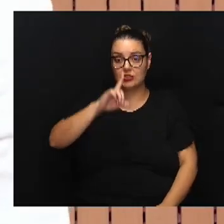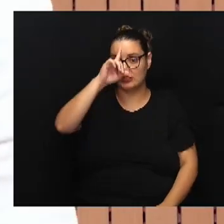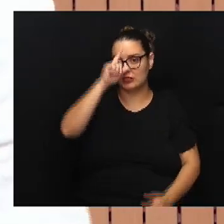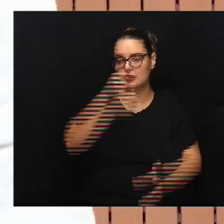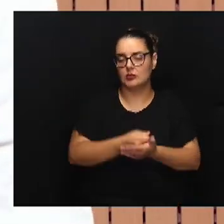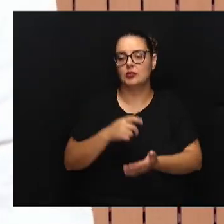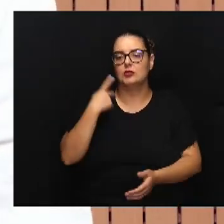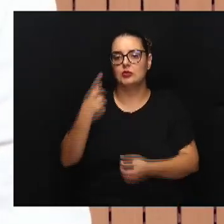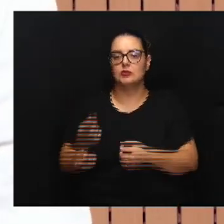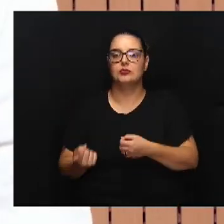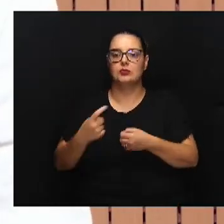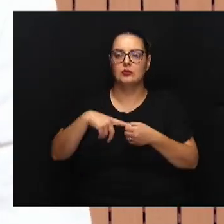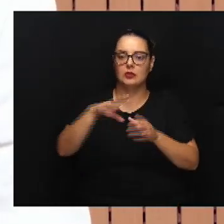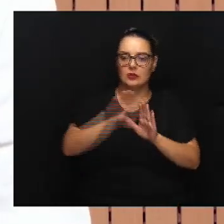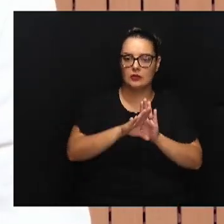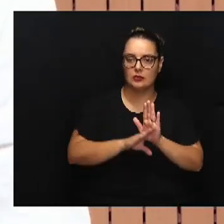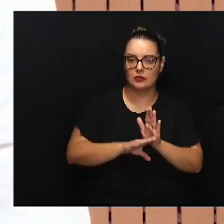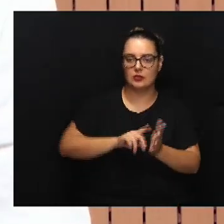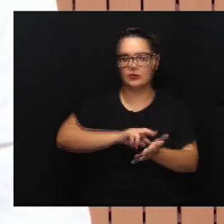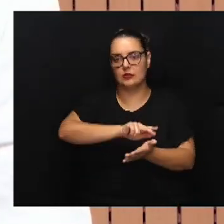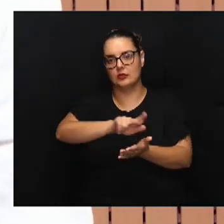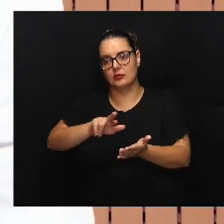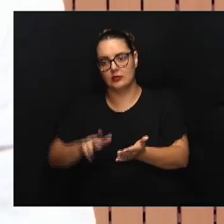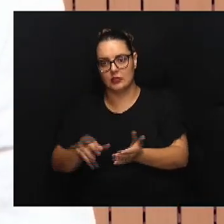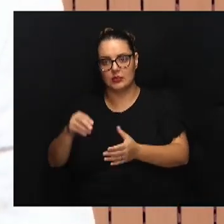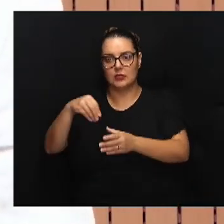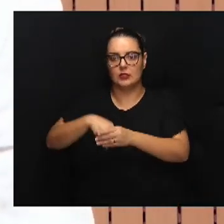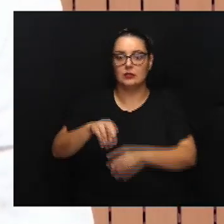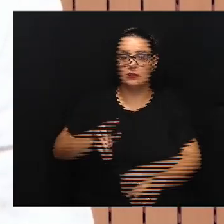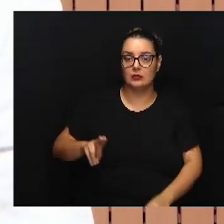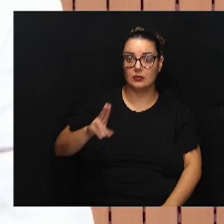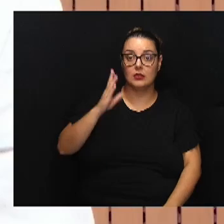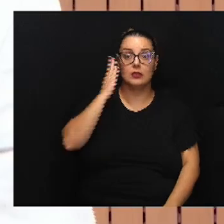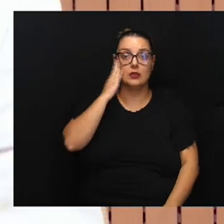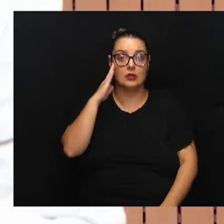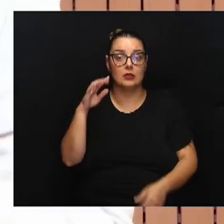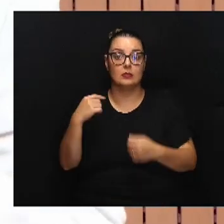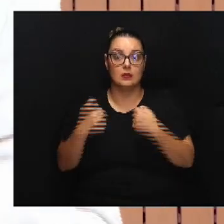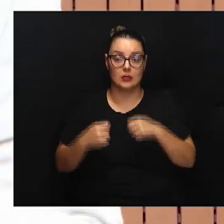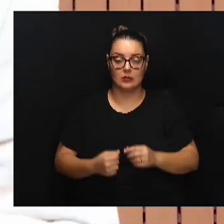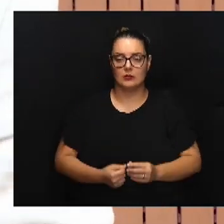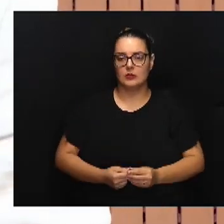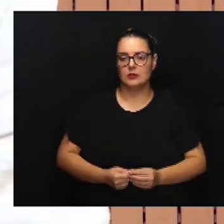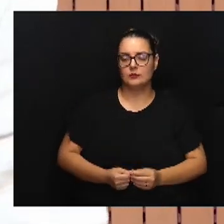de retomar o programa de diversidade na universidade. Sabíamos que era necessário